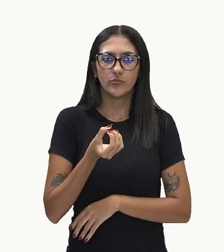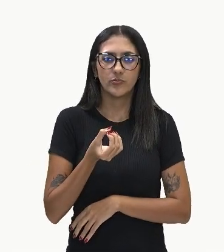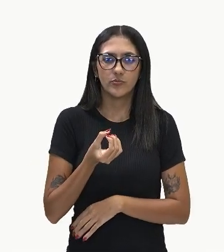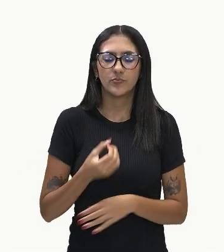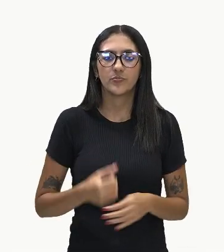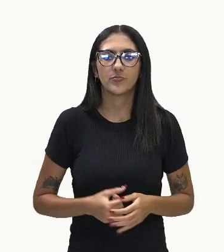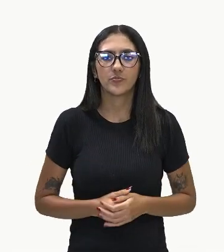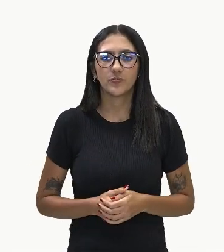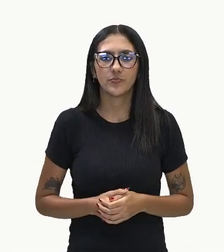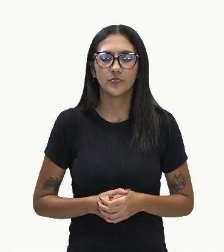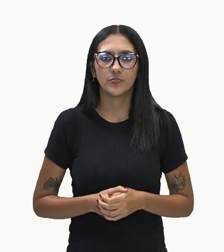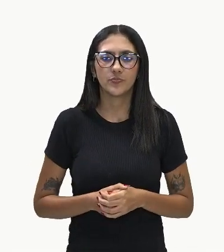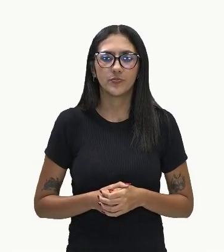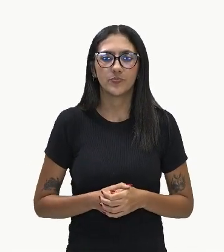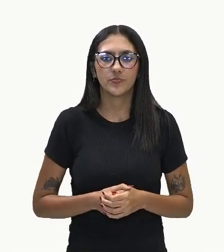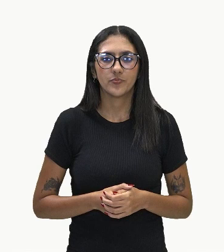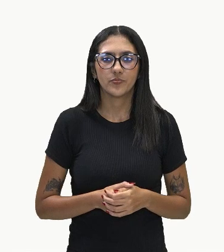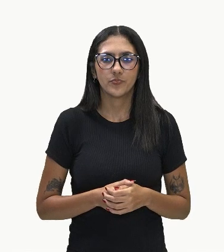600.